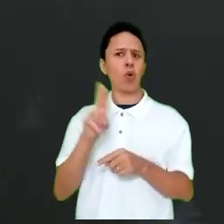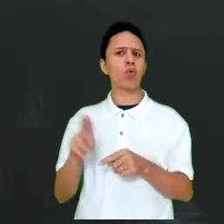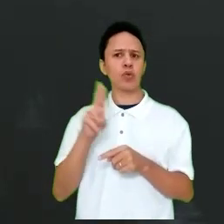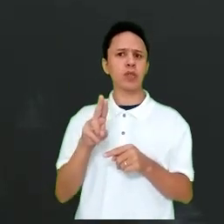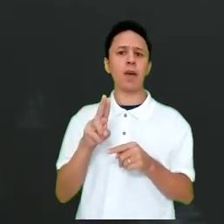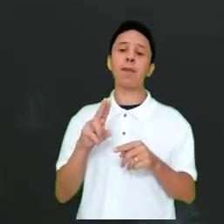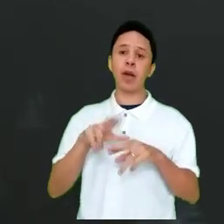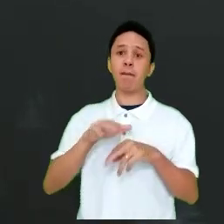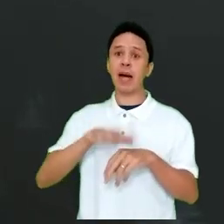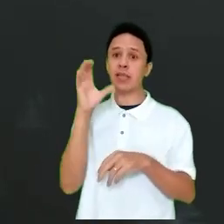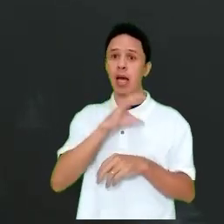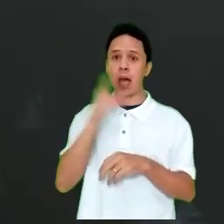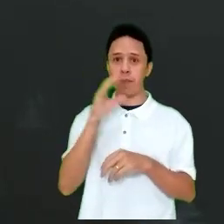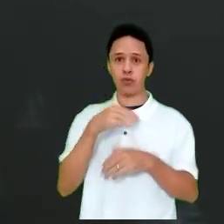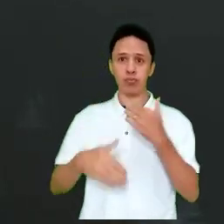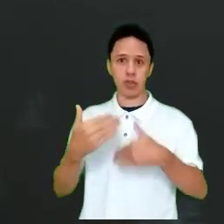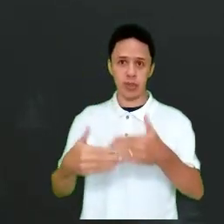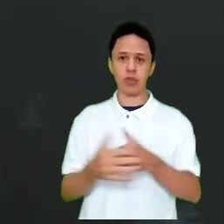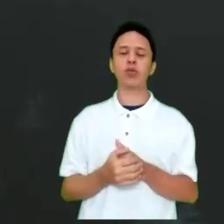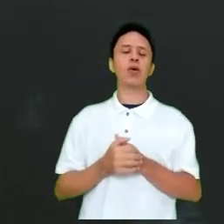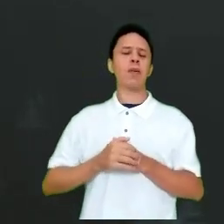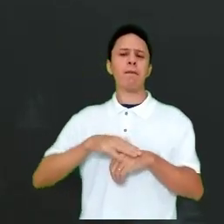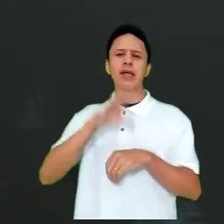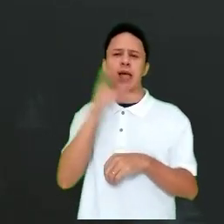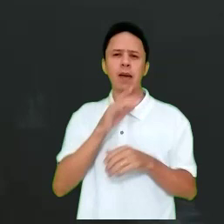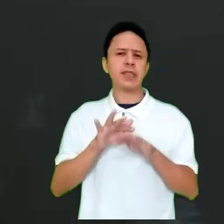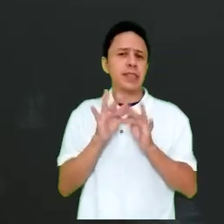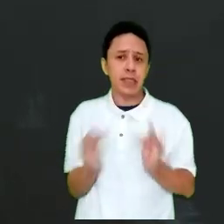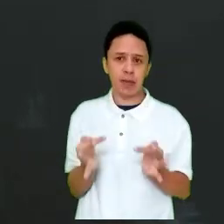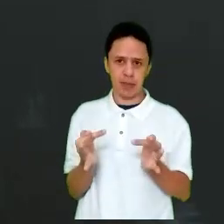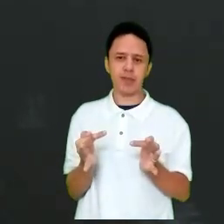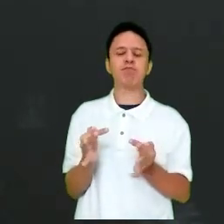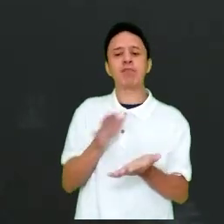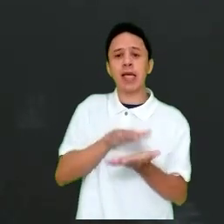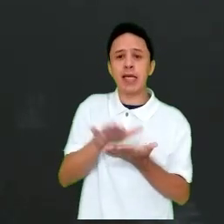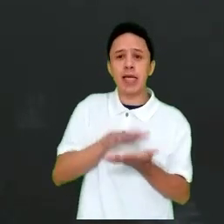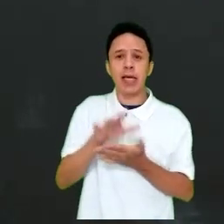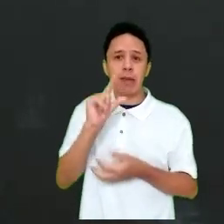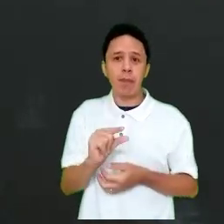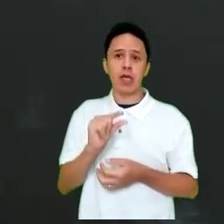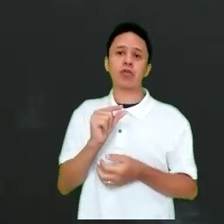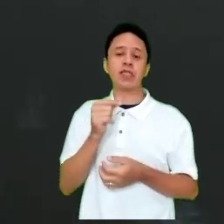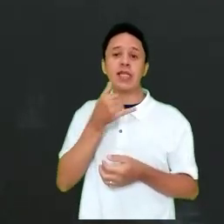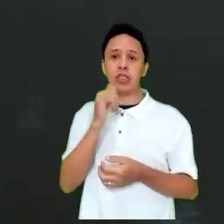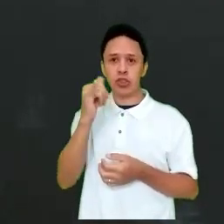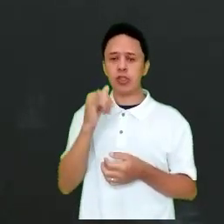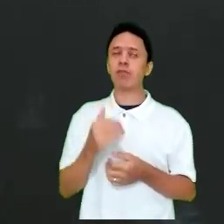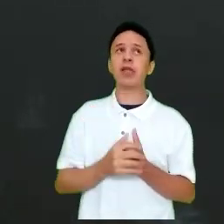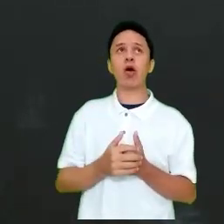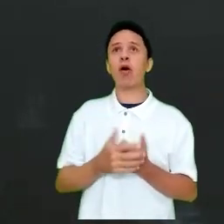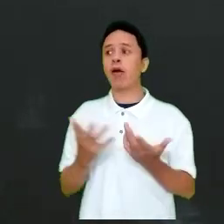muito utilizado? Porque é um processo mais rápido. É um processo mais rápido, é um processo mais simples, gasta menos energia. Eu não